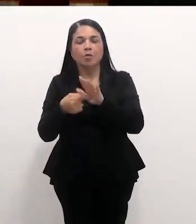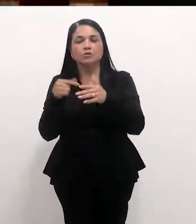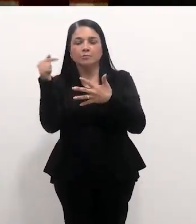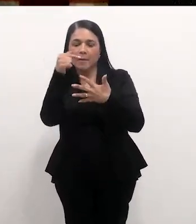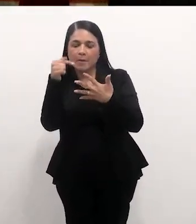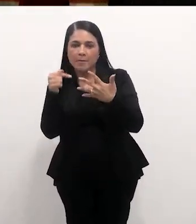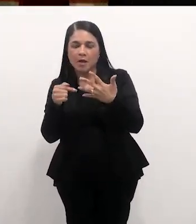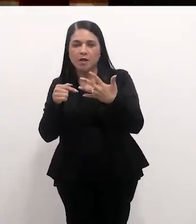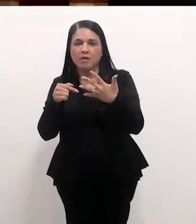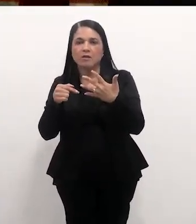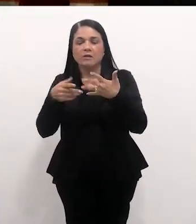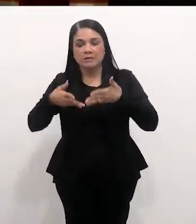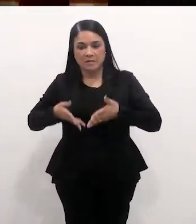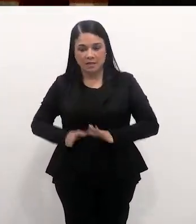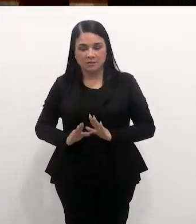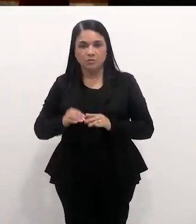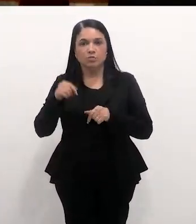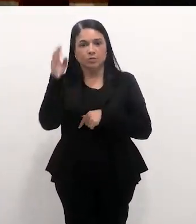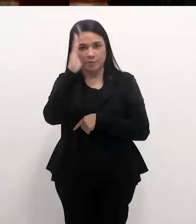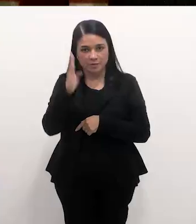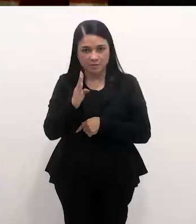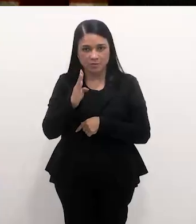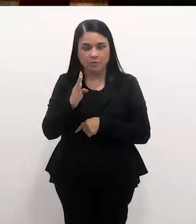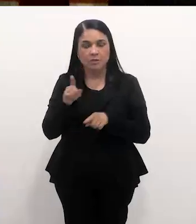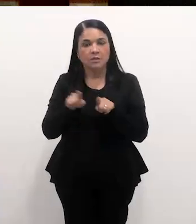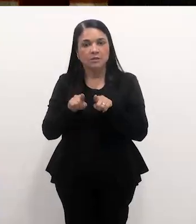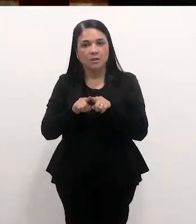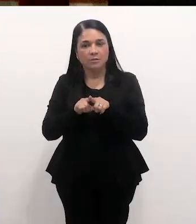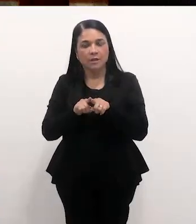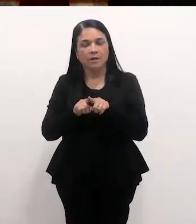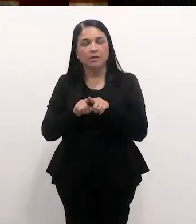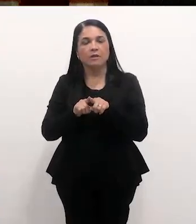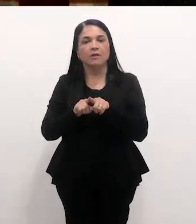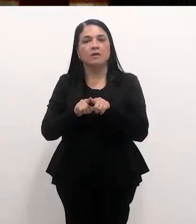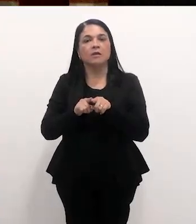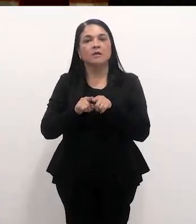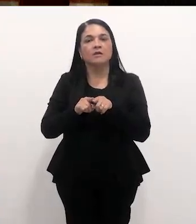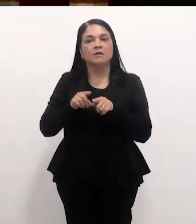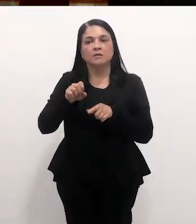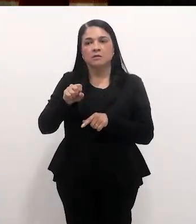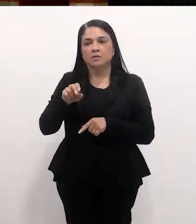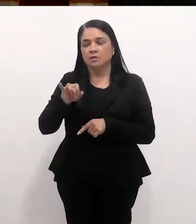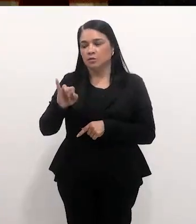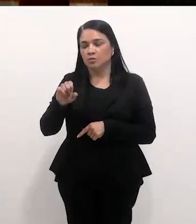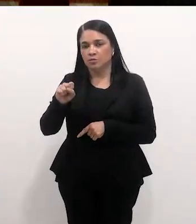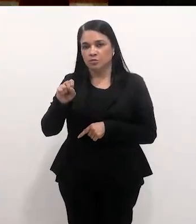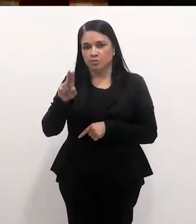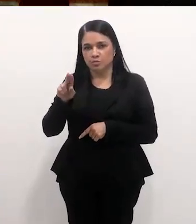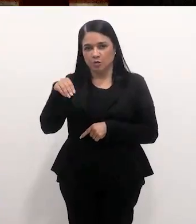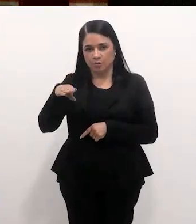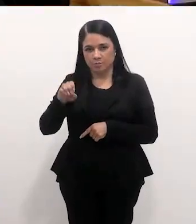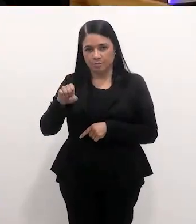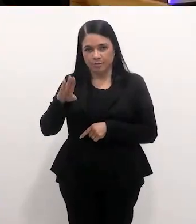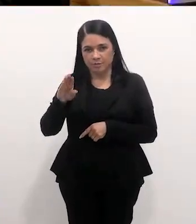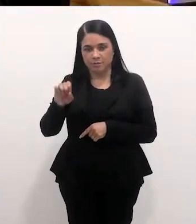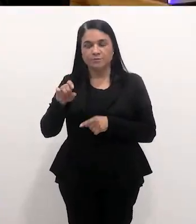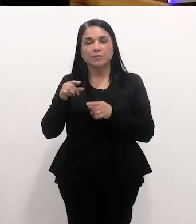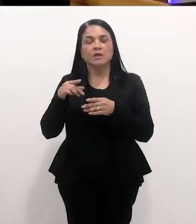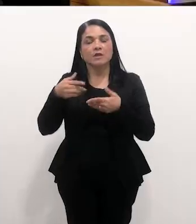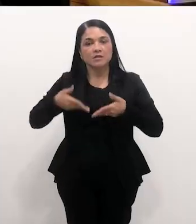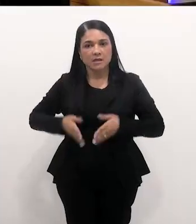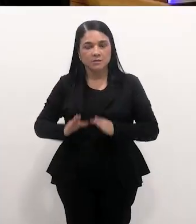Constituição brasileira, reserva o princípio do jus solis, quer dizer, nascido no Brasil, o jus sanguinis, que é nascido no Brasil, mas